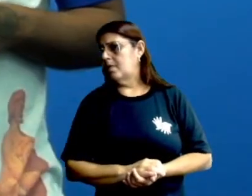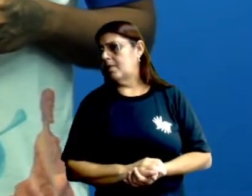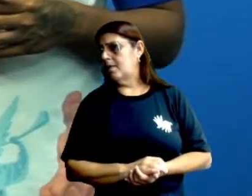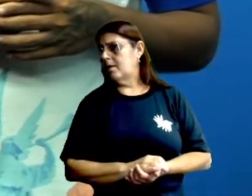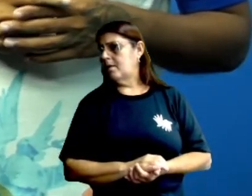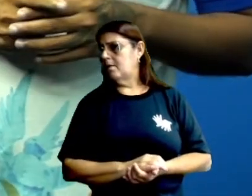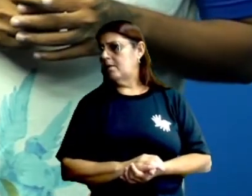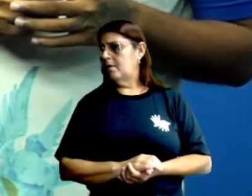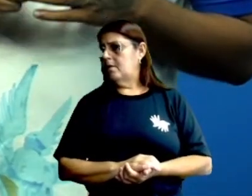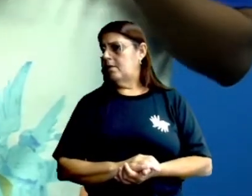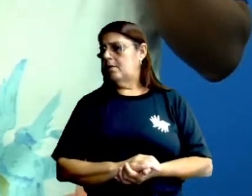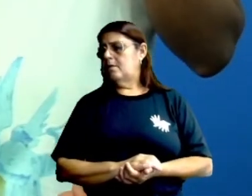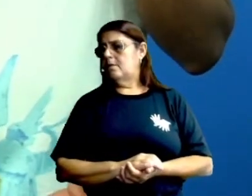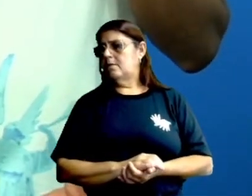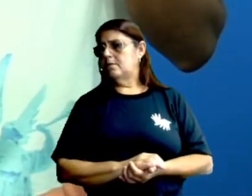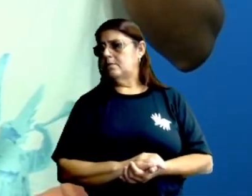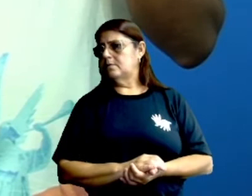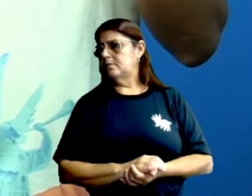Vamos lá. Então,